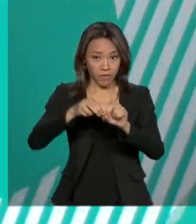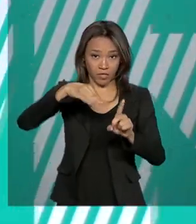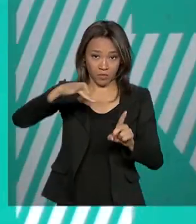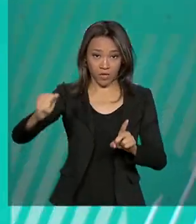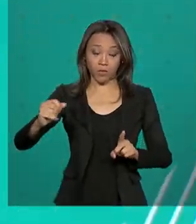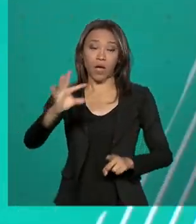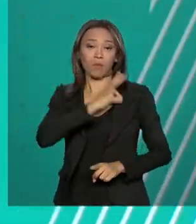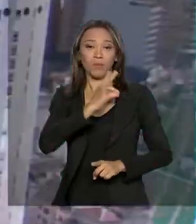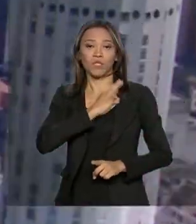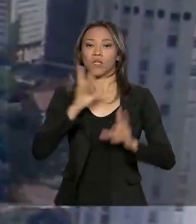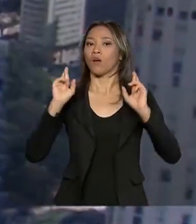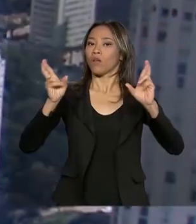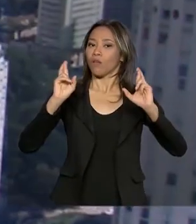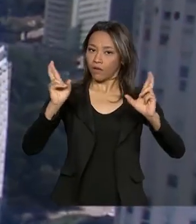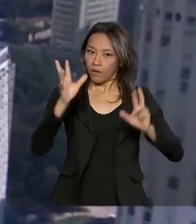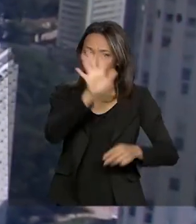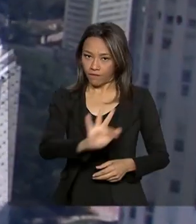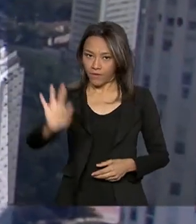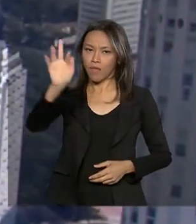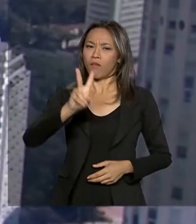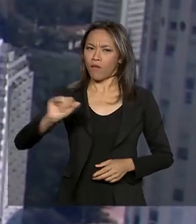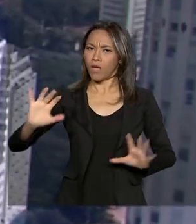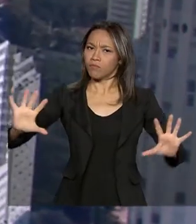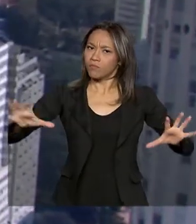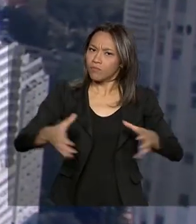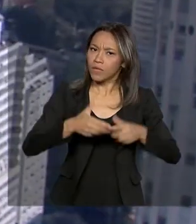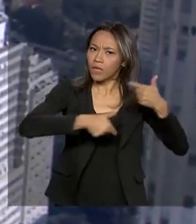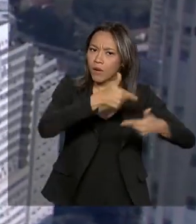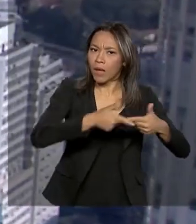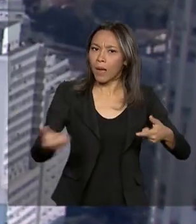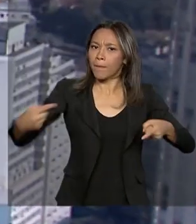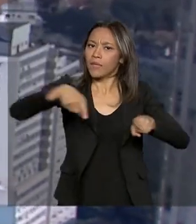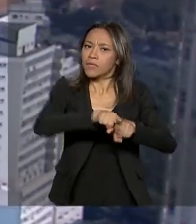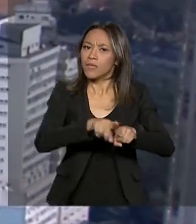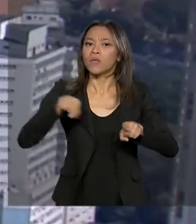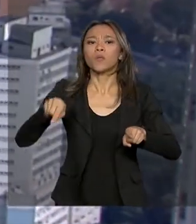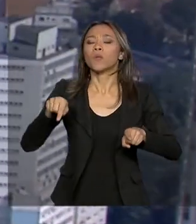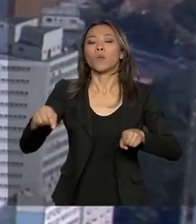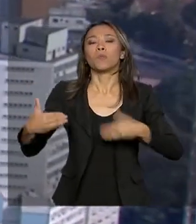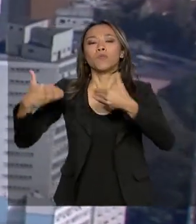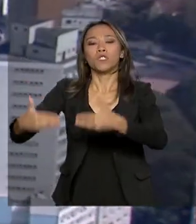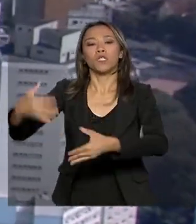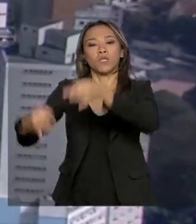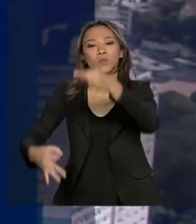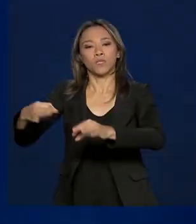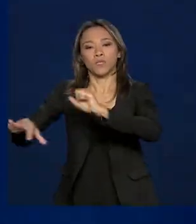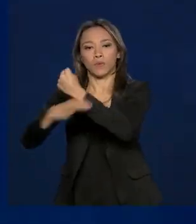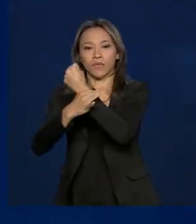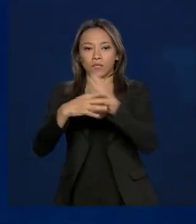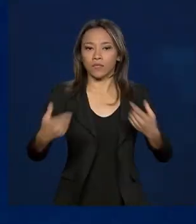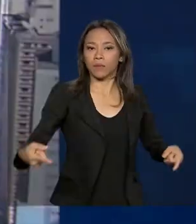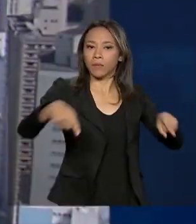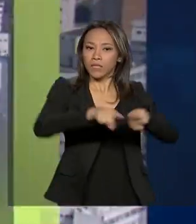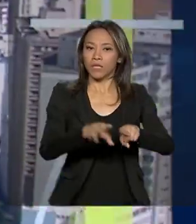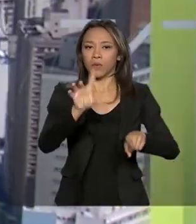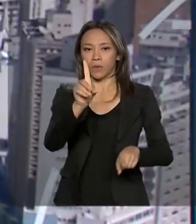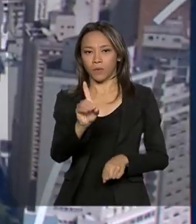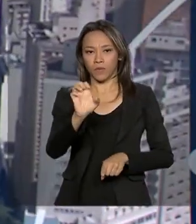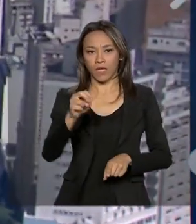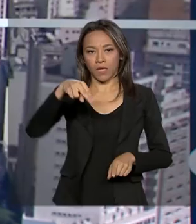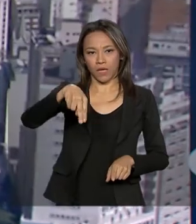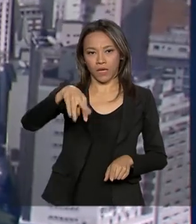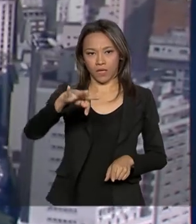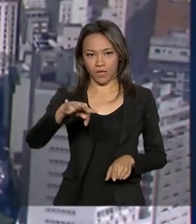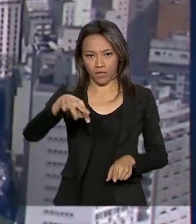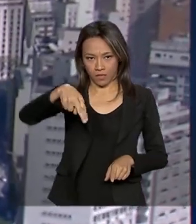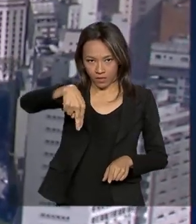Federal vai trabalhar numa ação integrada com parceiros como o Ministério da Justiça e Segurança Pública, Denatran, a NTT